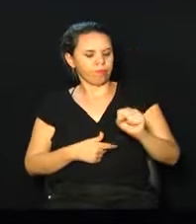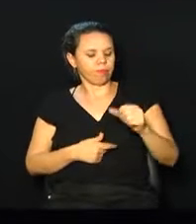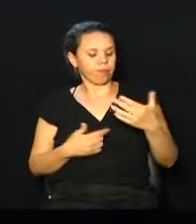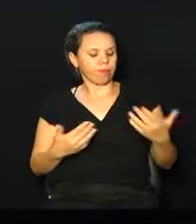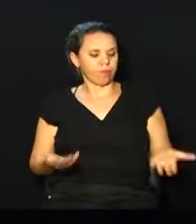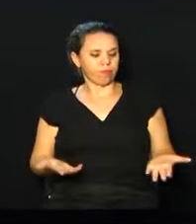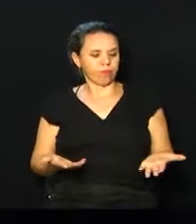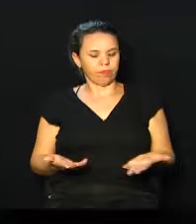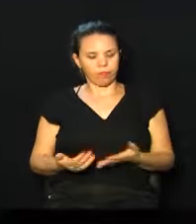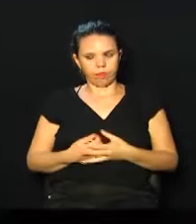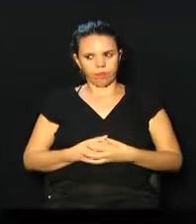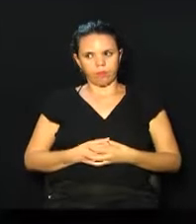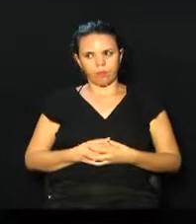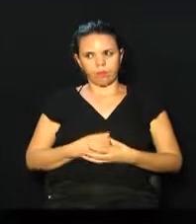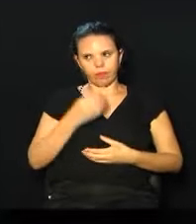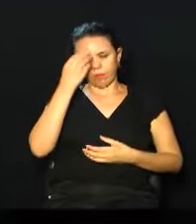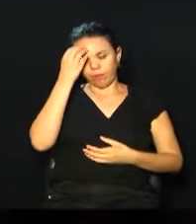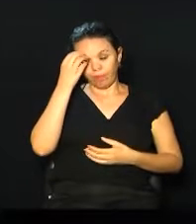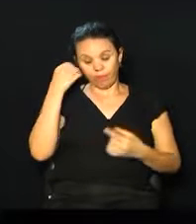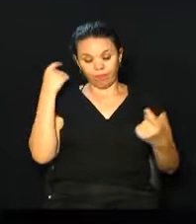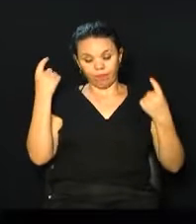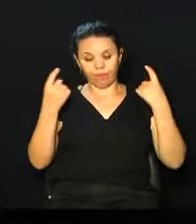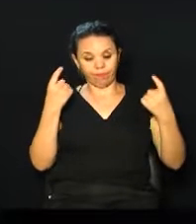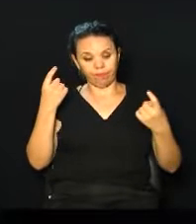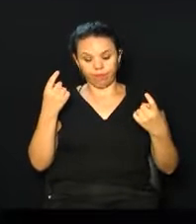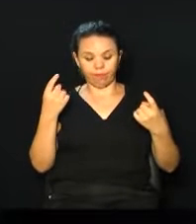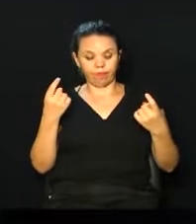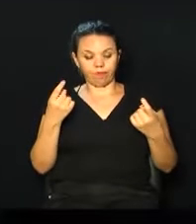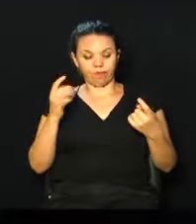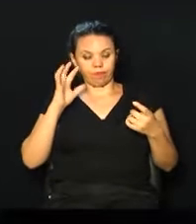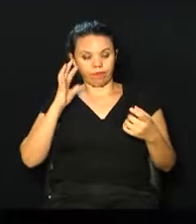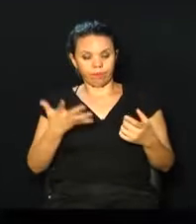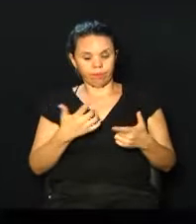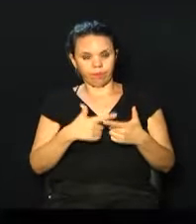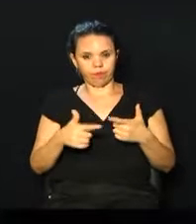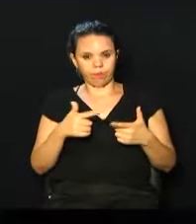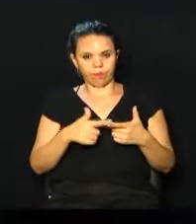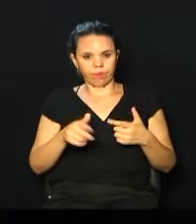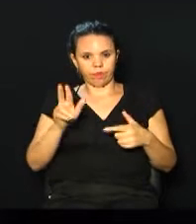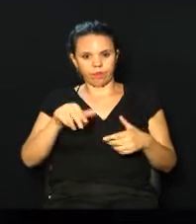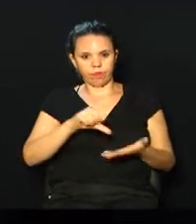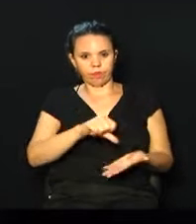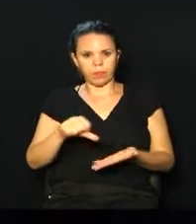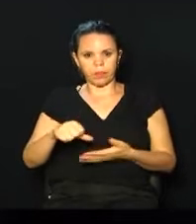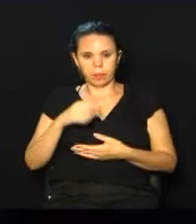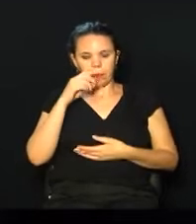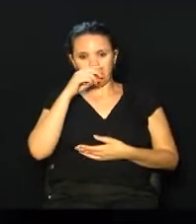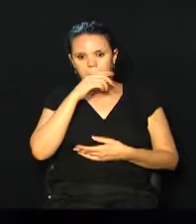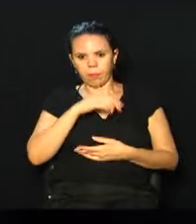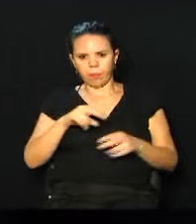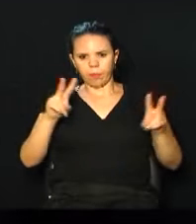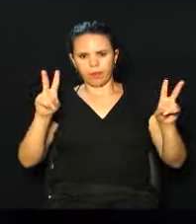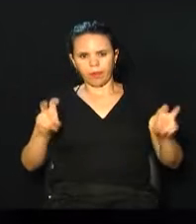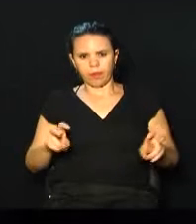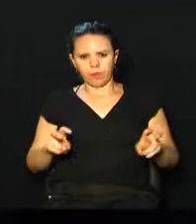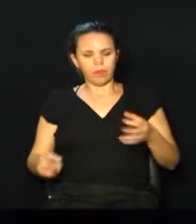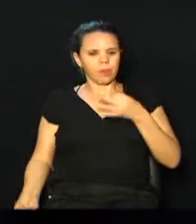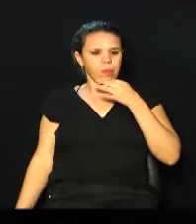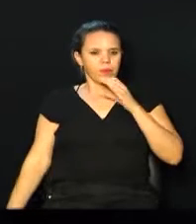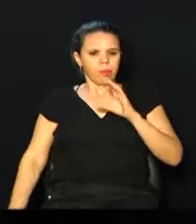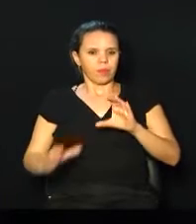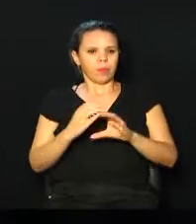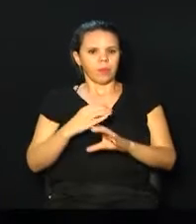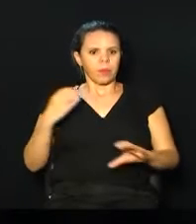Então, nossa grande preocupação é começar a resolver o problema por estas regiões. Sob a ótica de